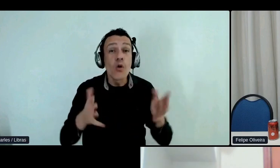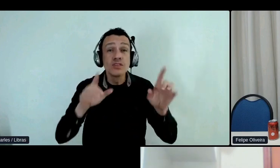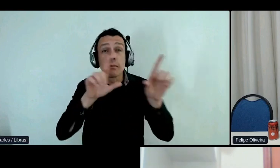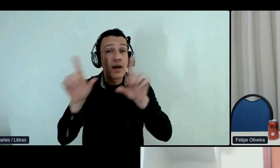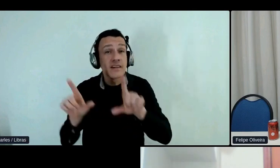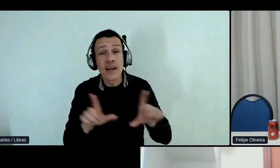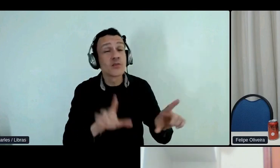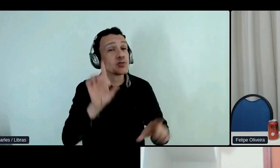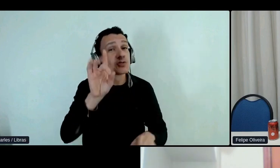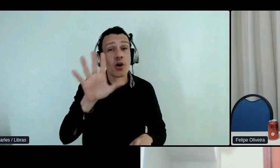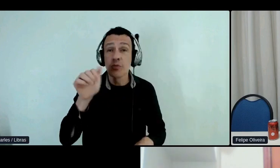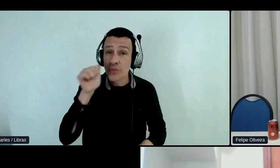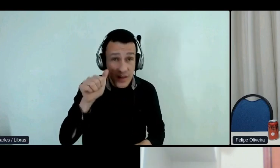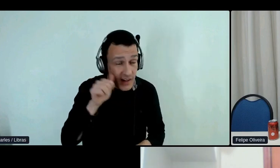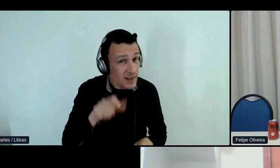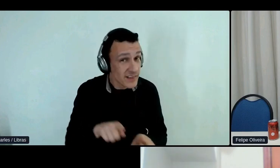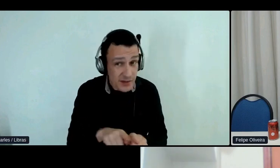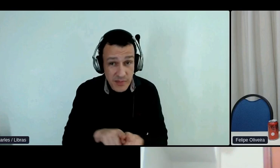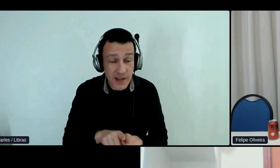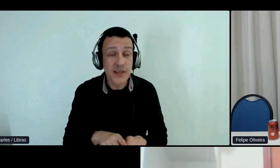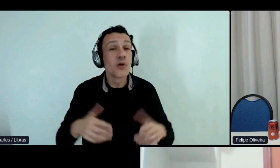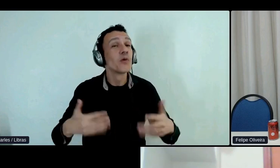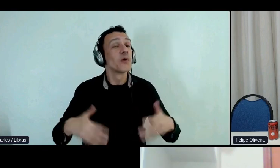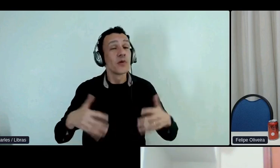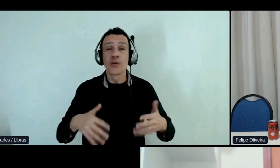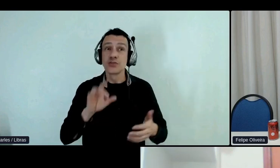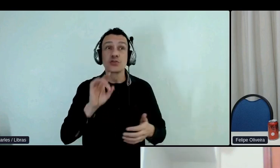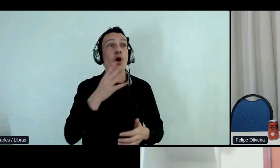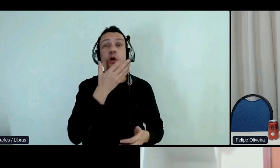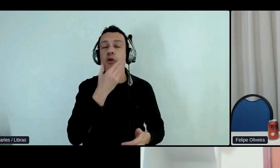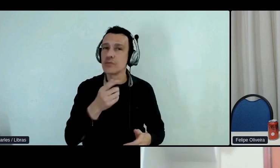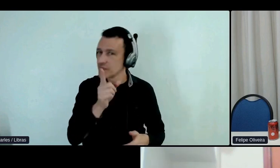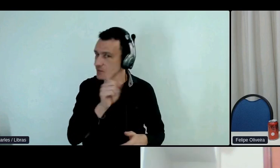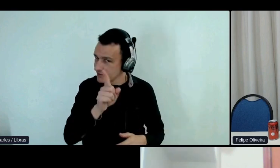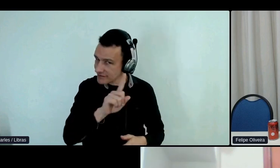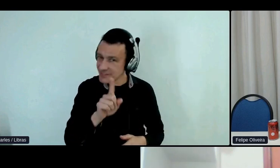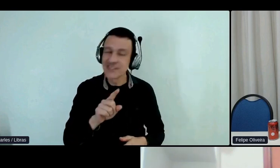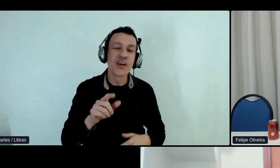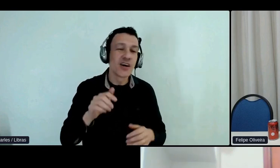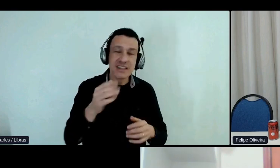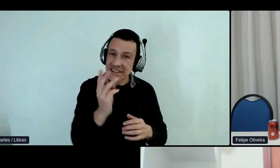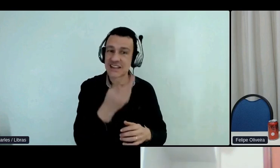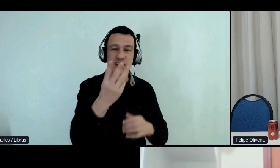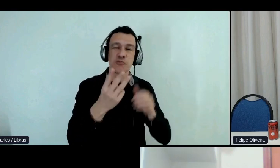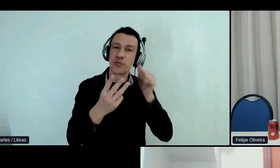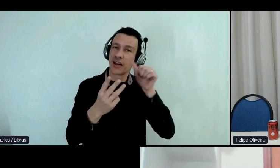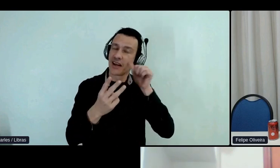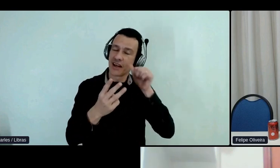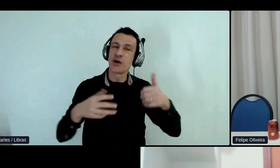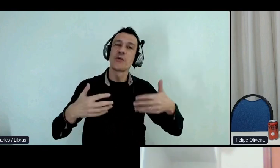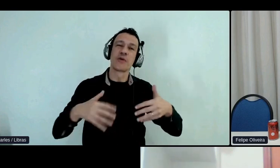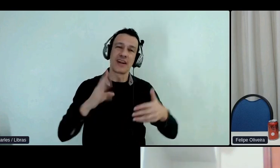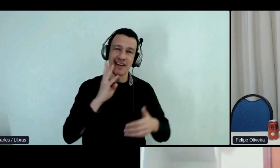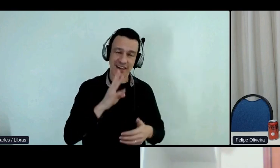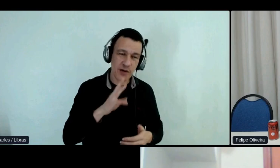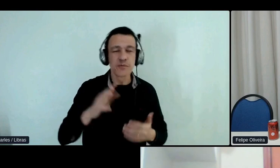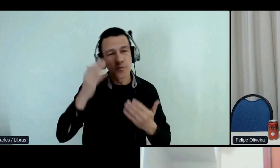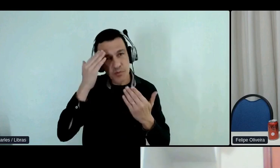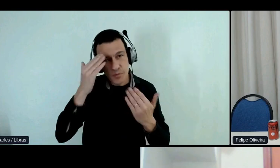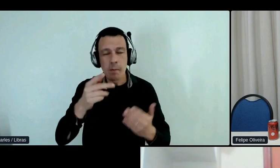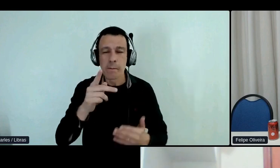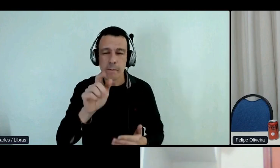da mulher na trajetória para o sucesso na carreira. Vai ter bastante conteúdo legal. Então, e por fim, agradecer as nossas painelistas.